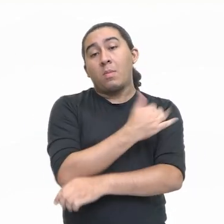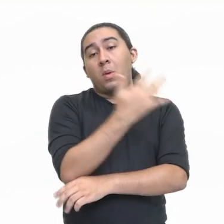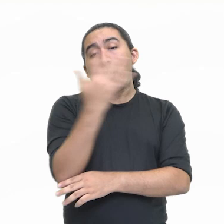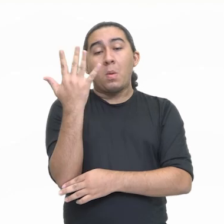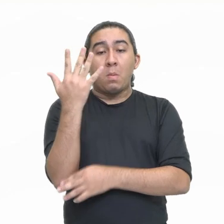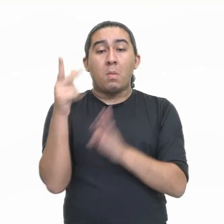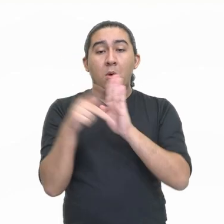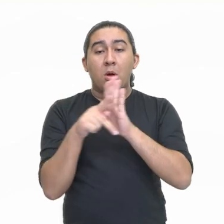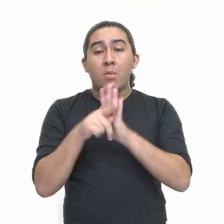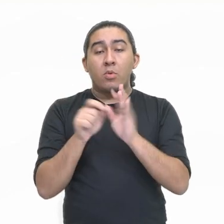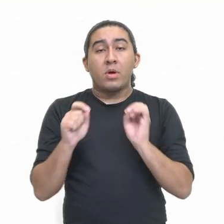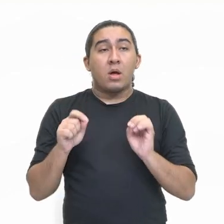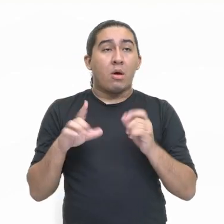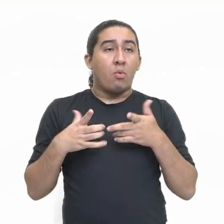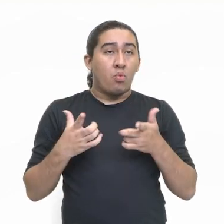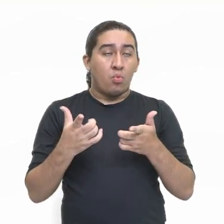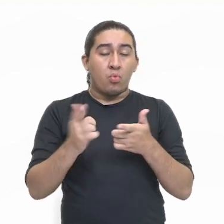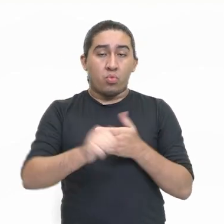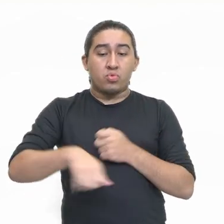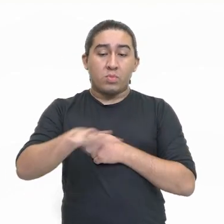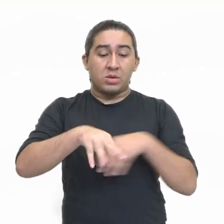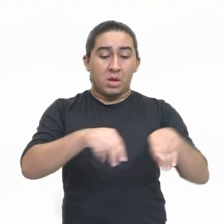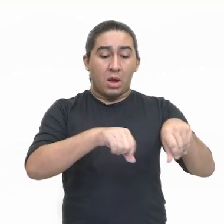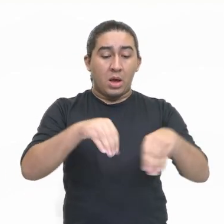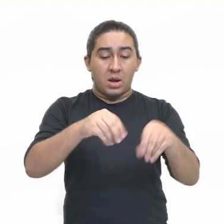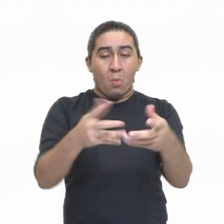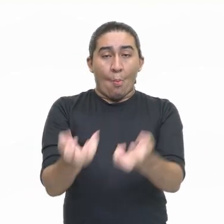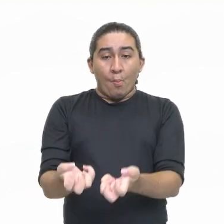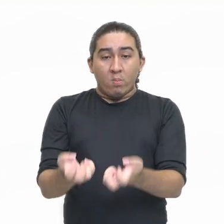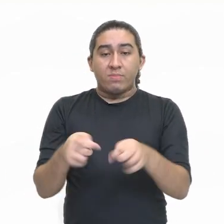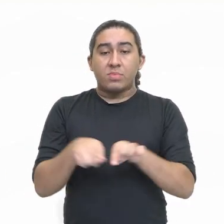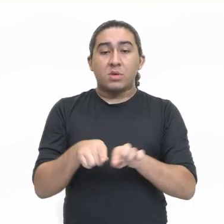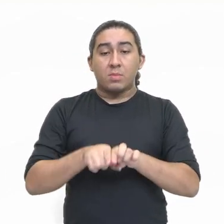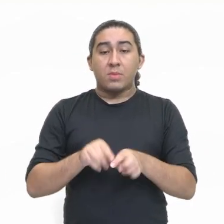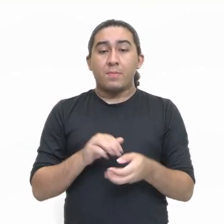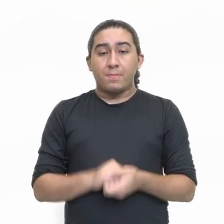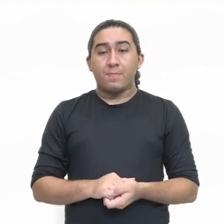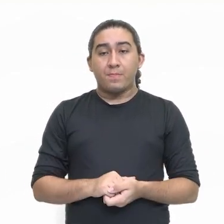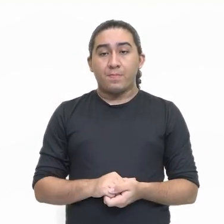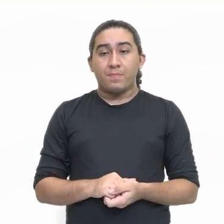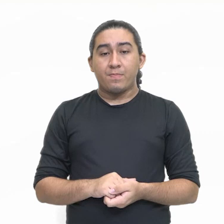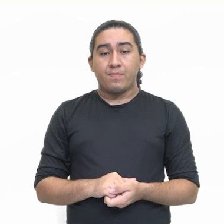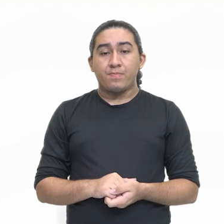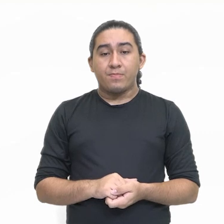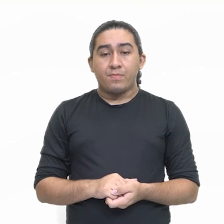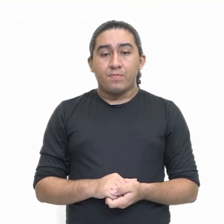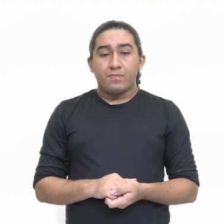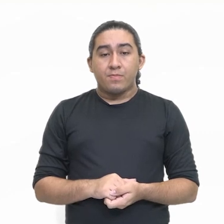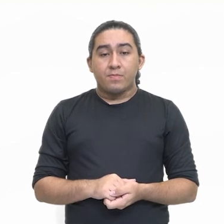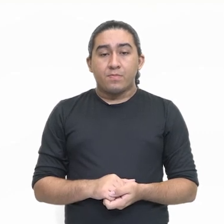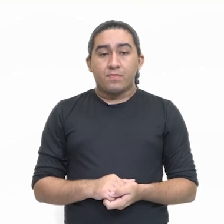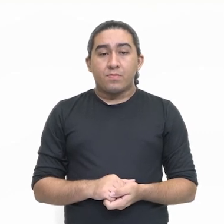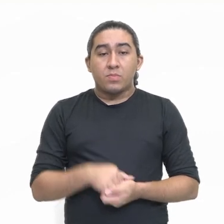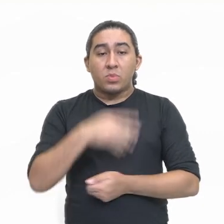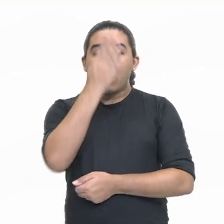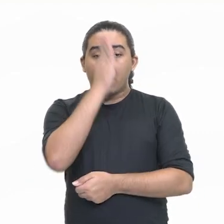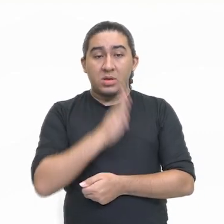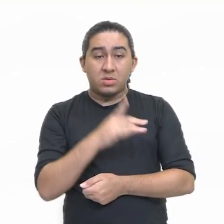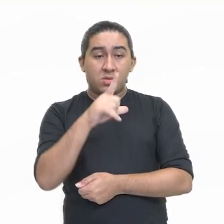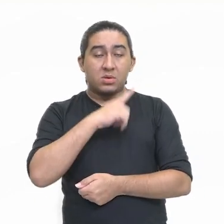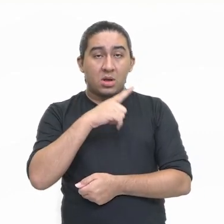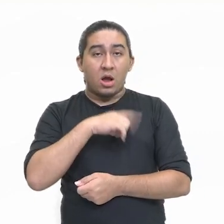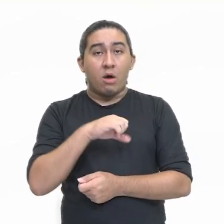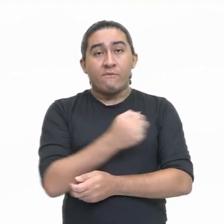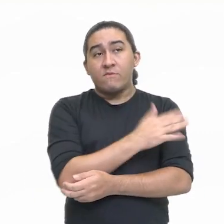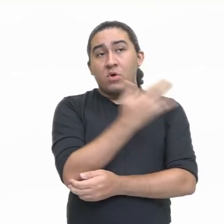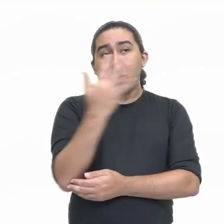o deserto E também temos aqui na nossa na nossa região no Brasil a floresta